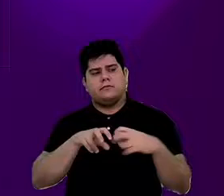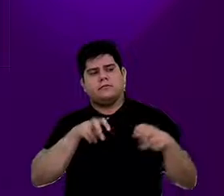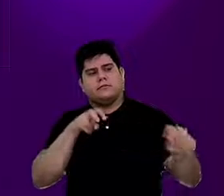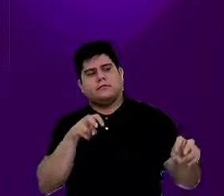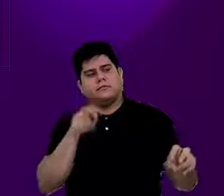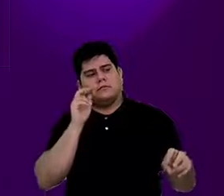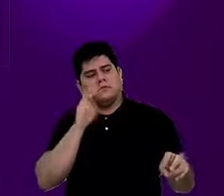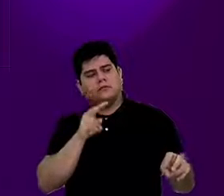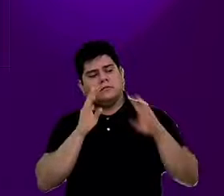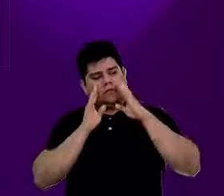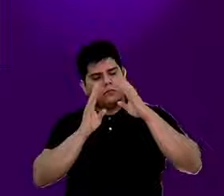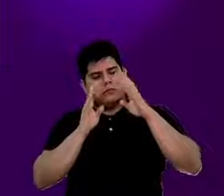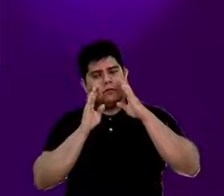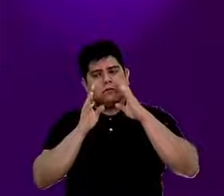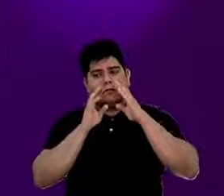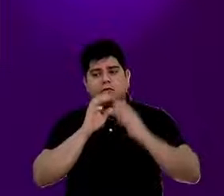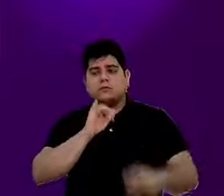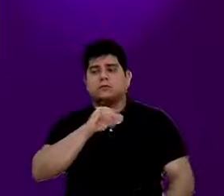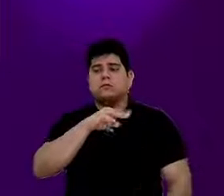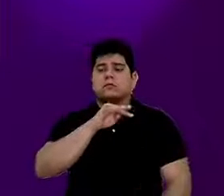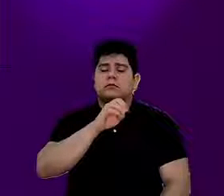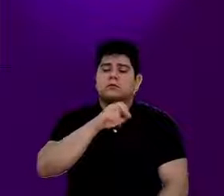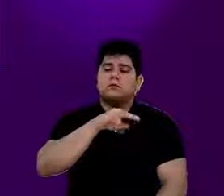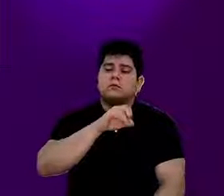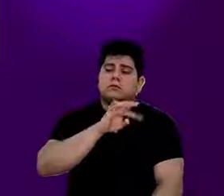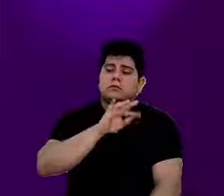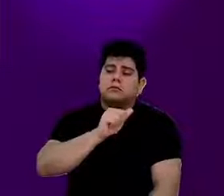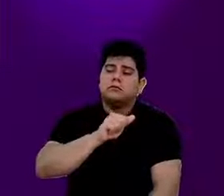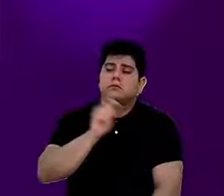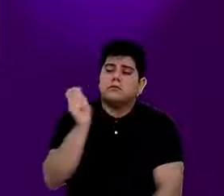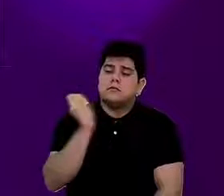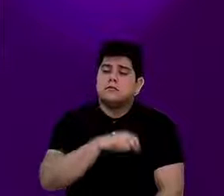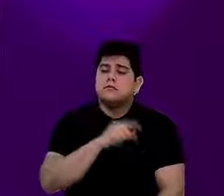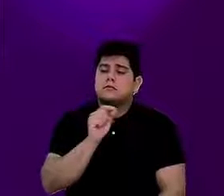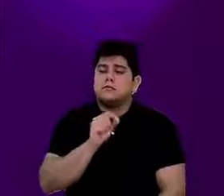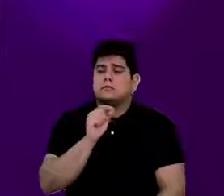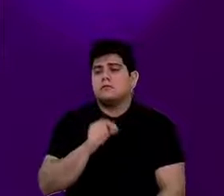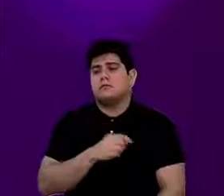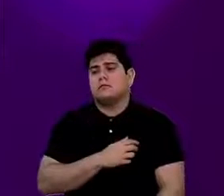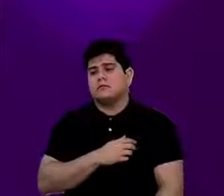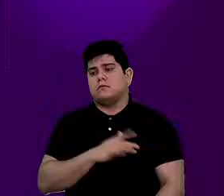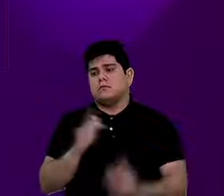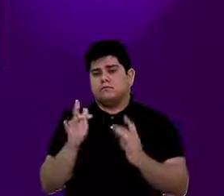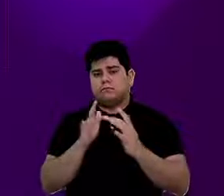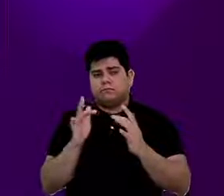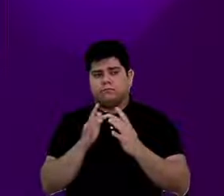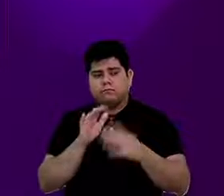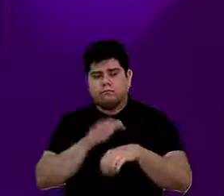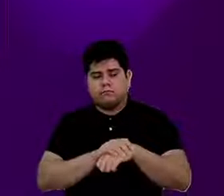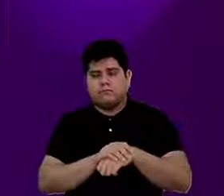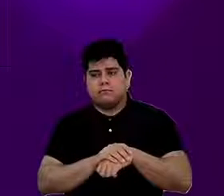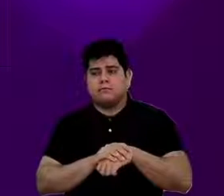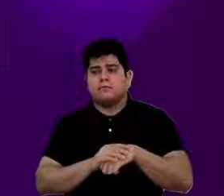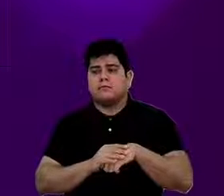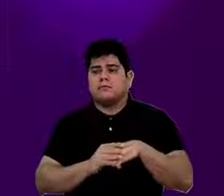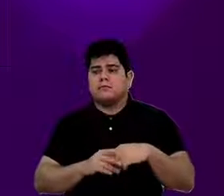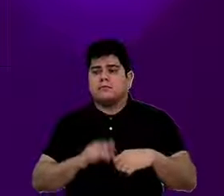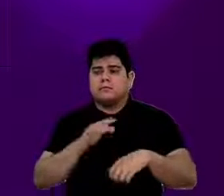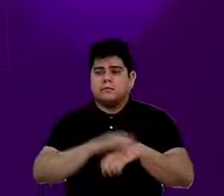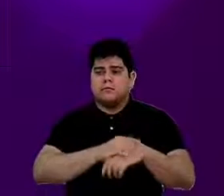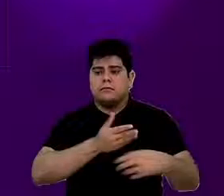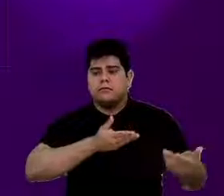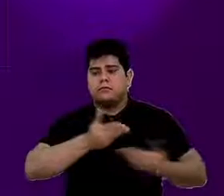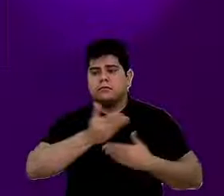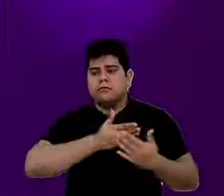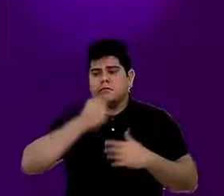apenas escuta, o internista tem a possibilidade do tato. E, às vezes, ao tocar o paciente, estabelece uma relação